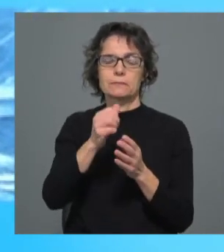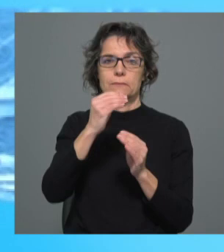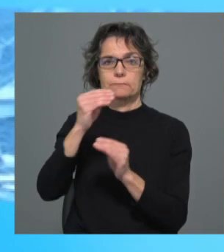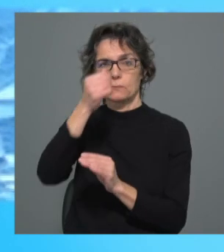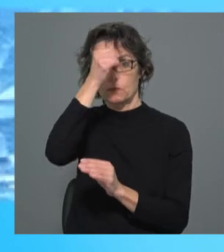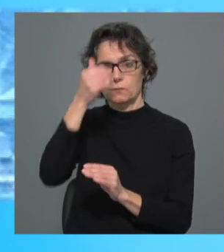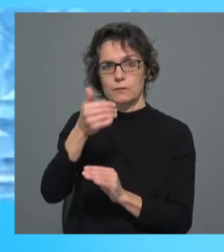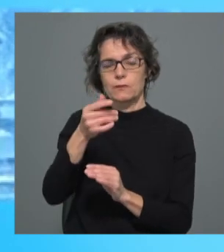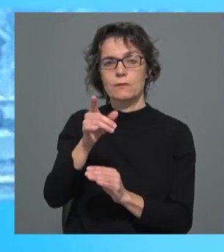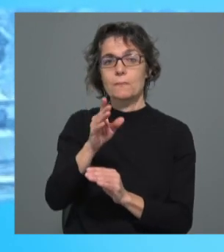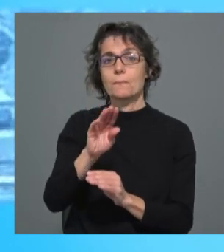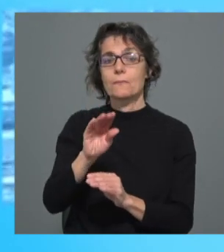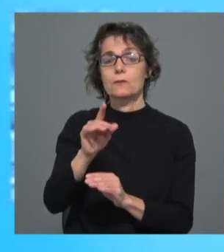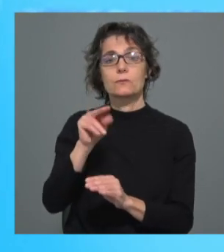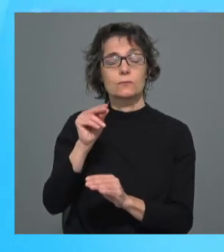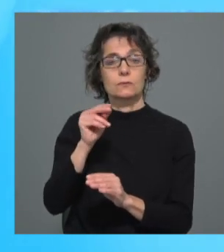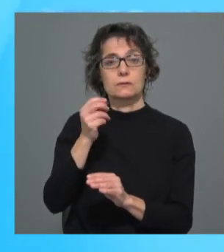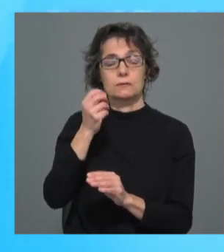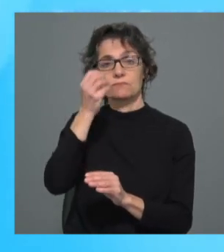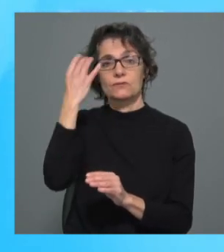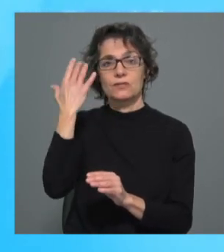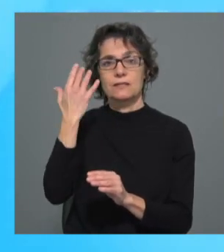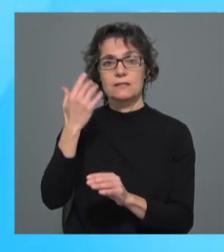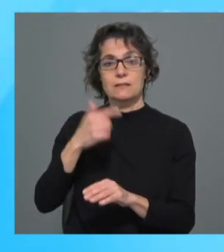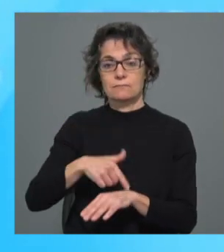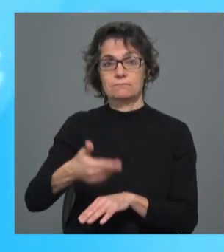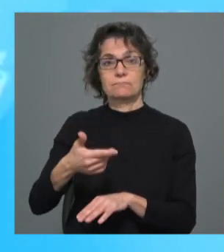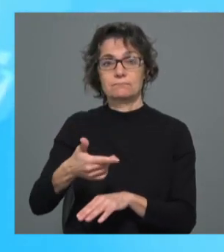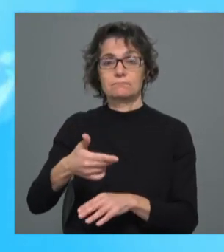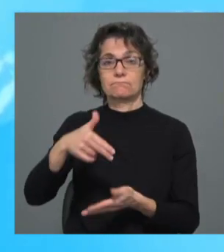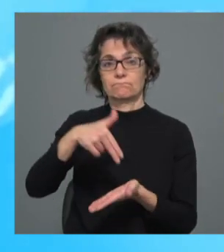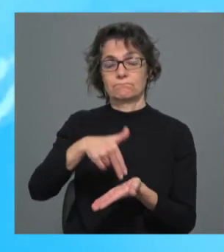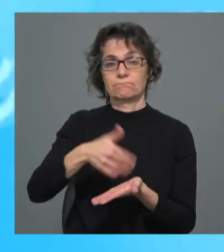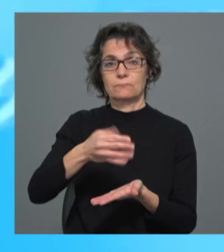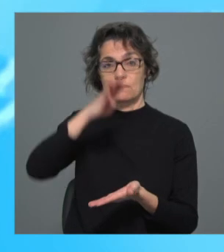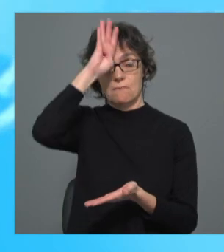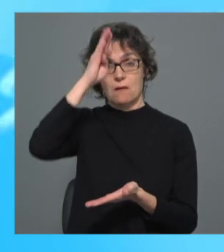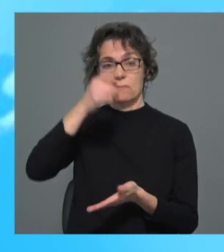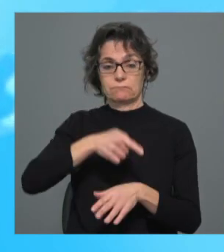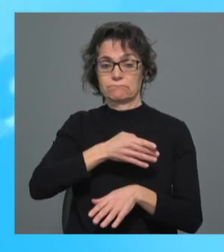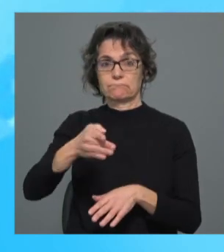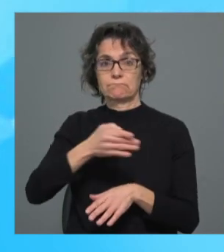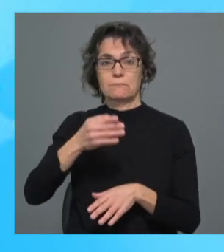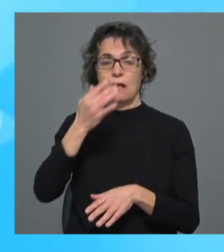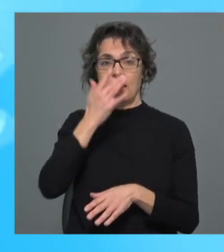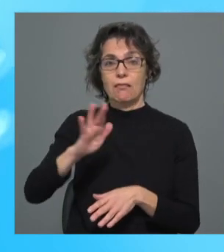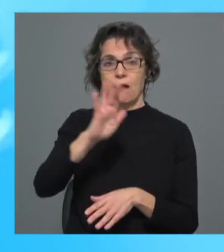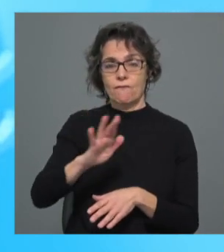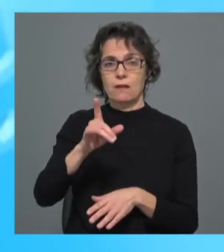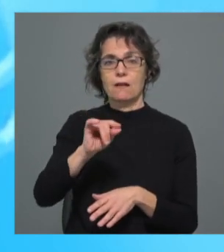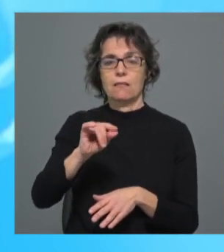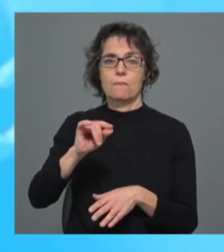esquecendo a atualidade, não podemos ignorar a presença do Papa em África por estes dias, na República Democrática